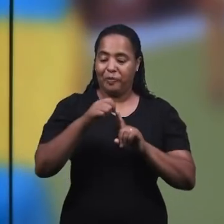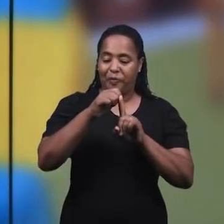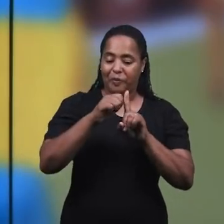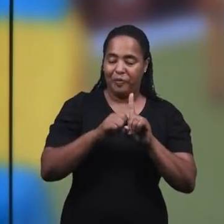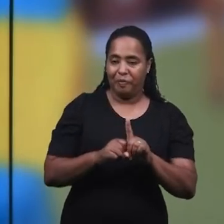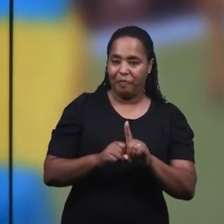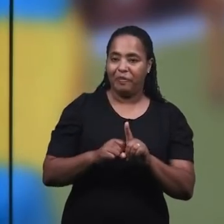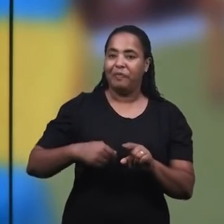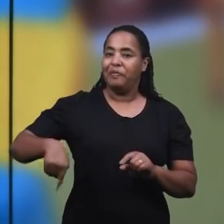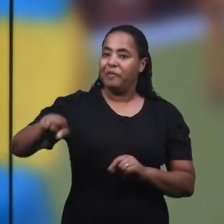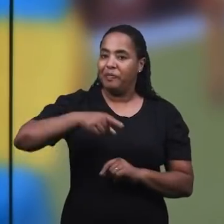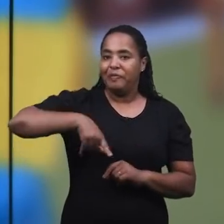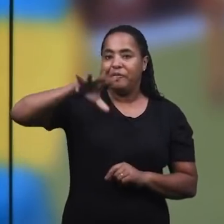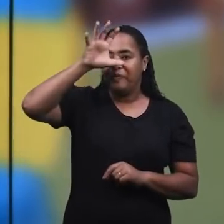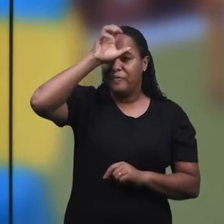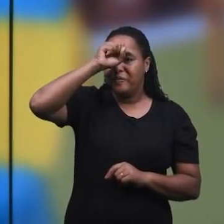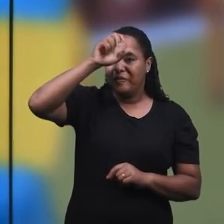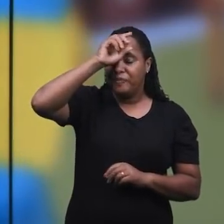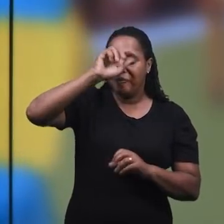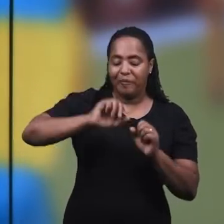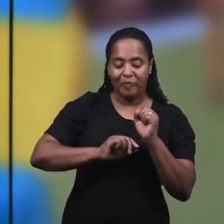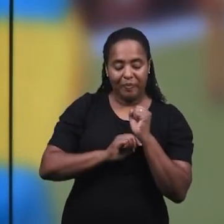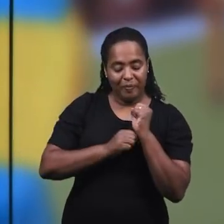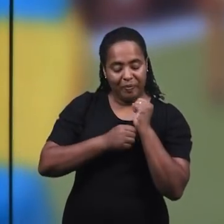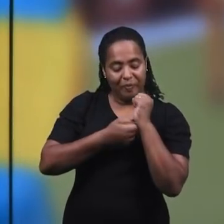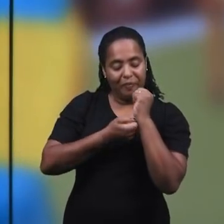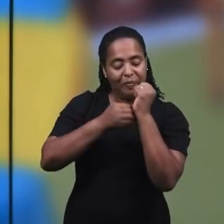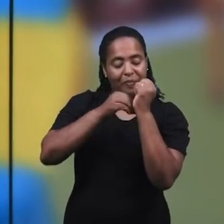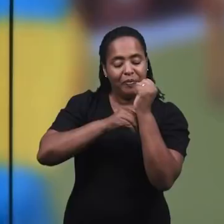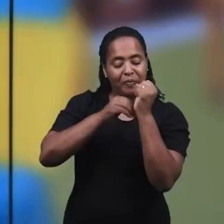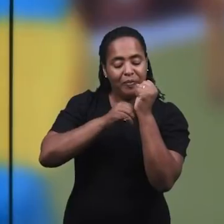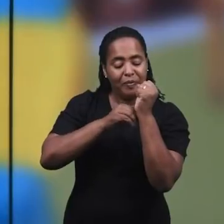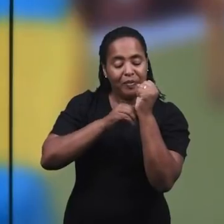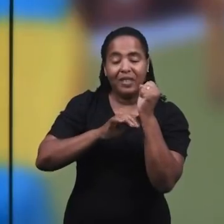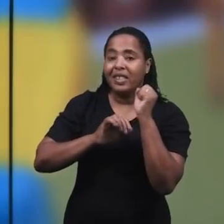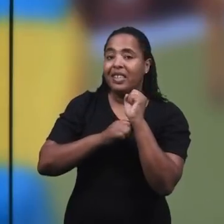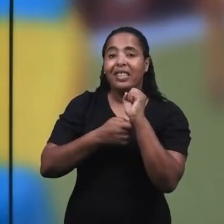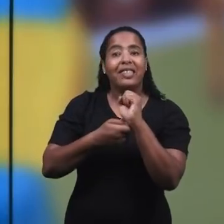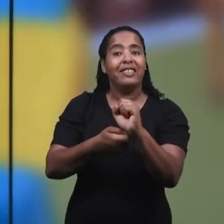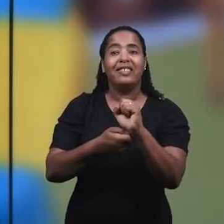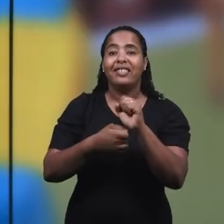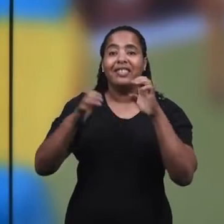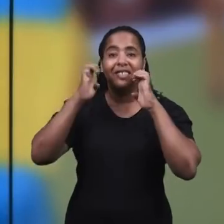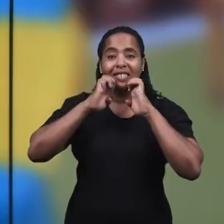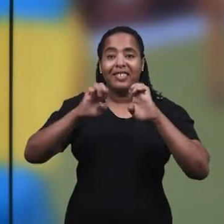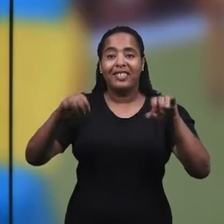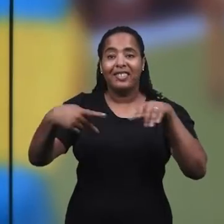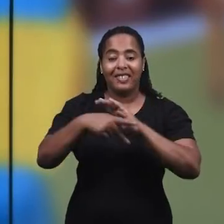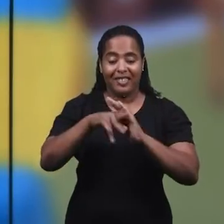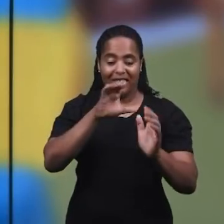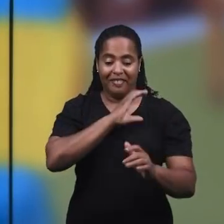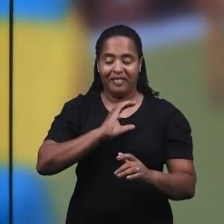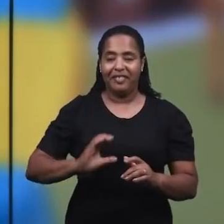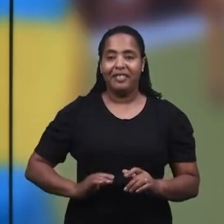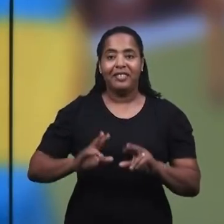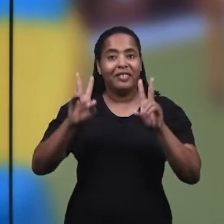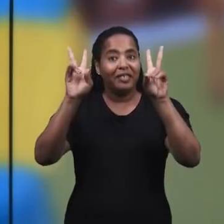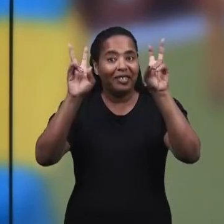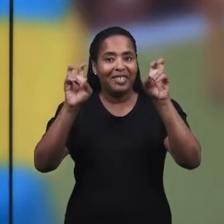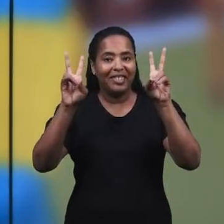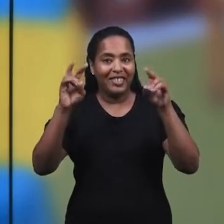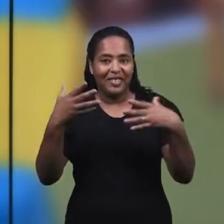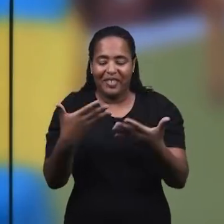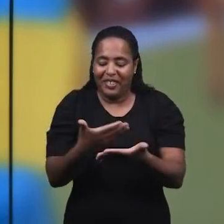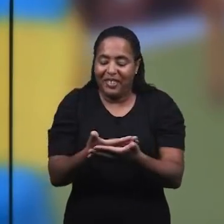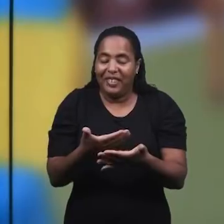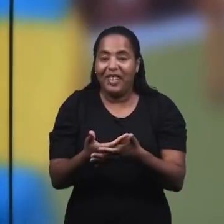mês estamos aprendendo sobre os mistérios, sobre os segredos do Evangelho de Cristo. E o tema da nossa